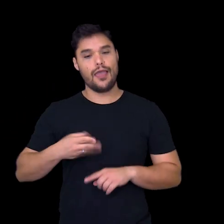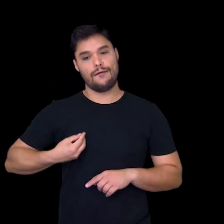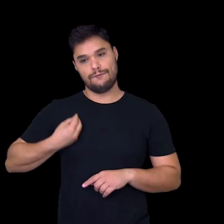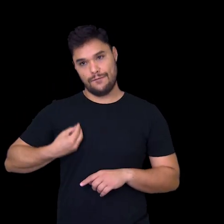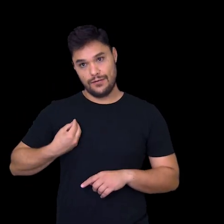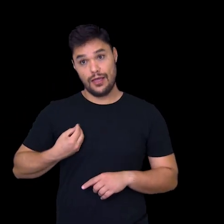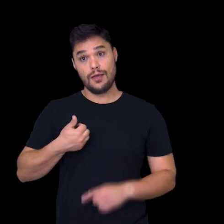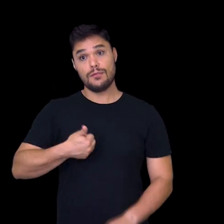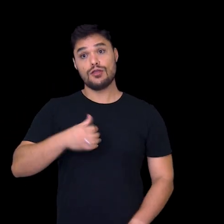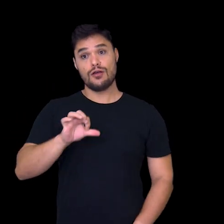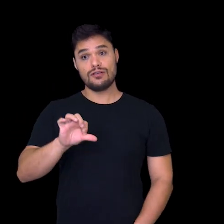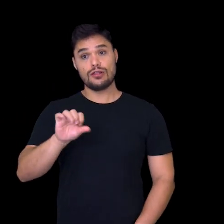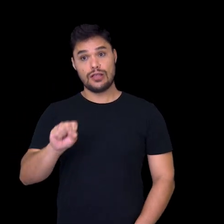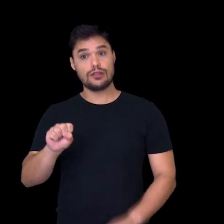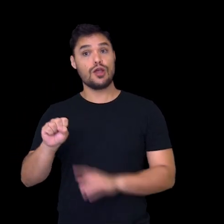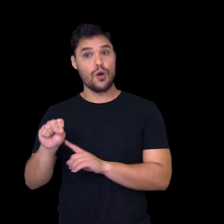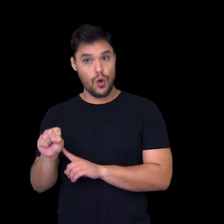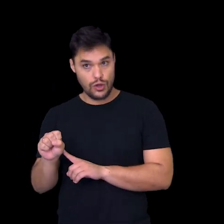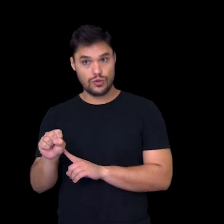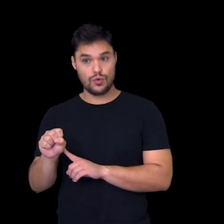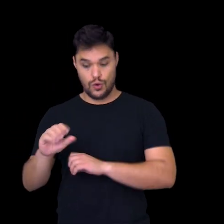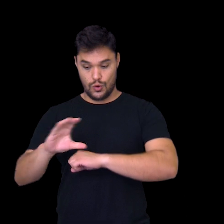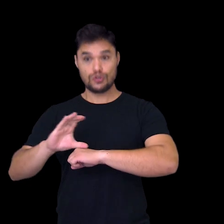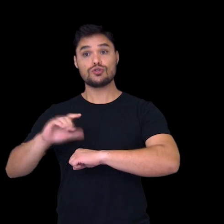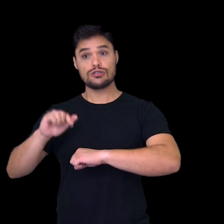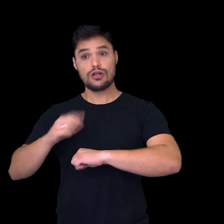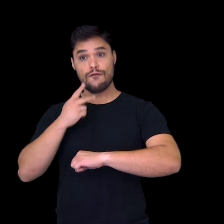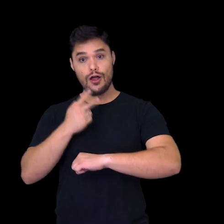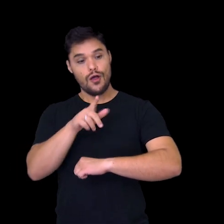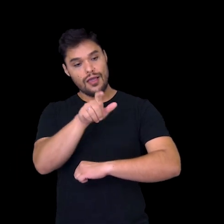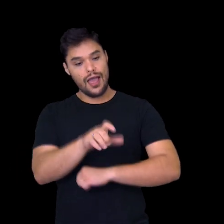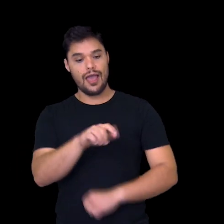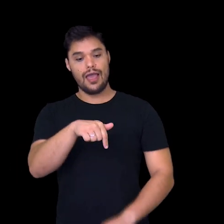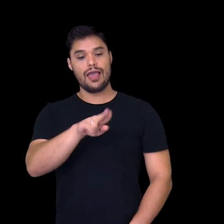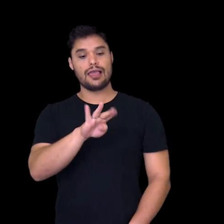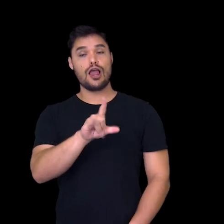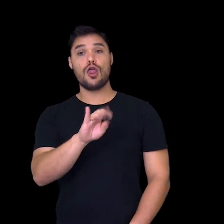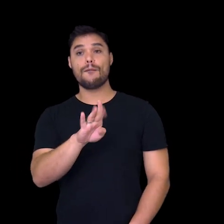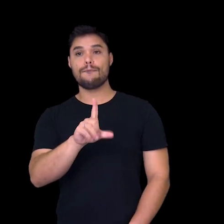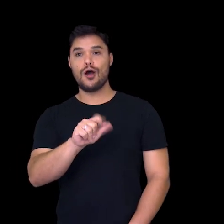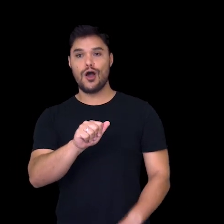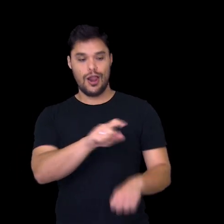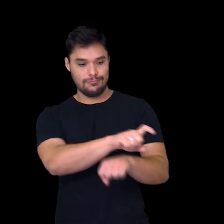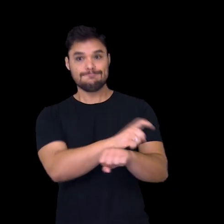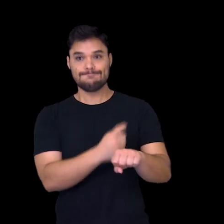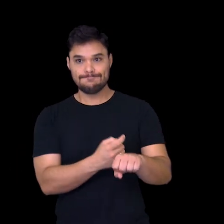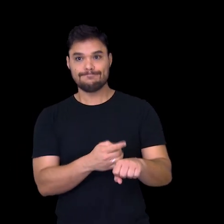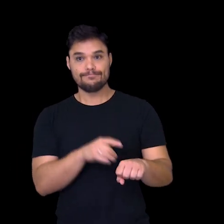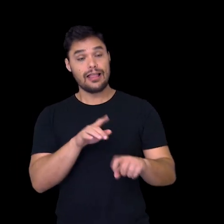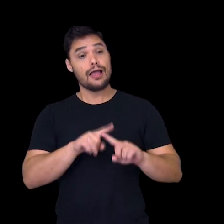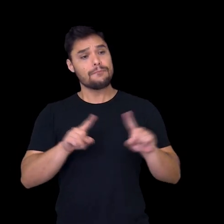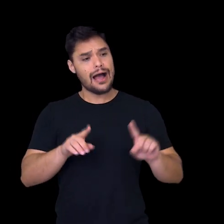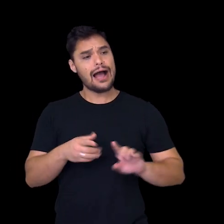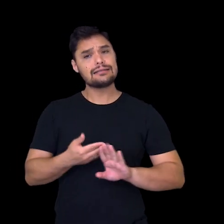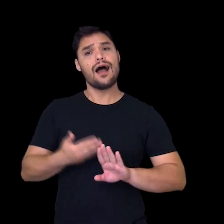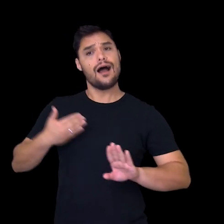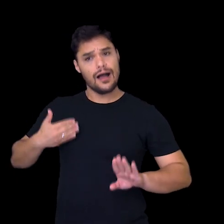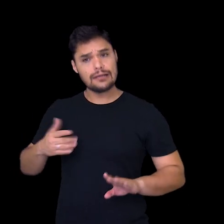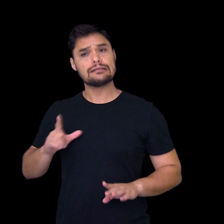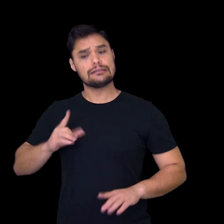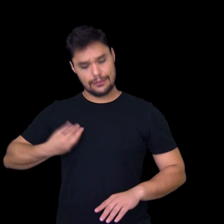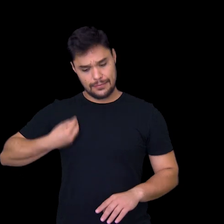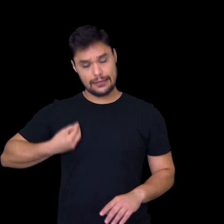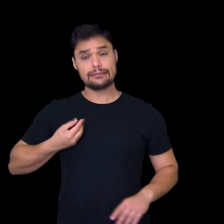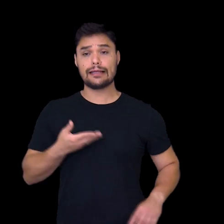a partir da Constituição de 1988, reconhecemos como quilombolas, mas que antes disso também tinham